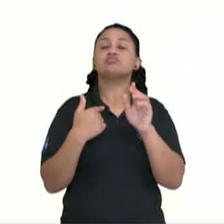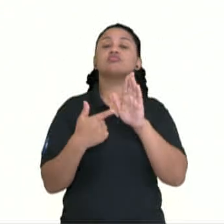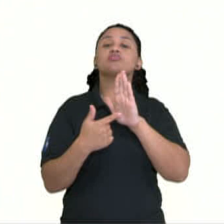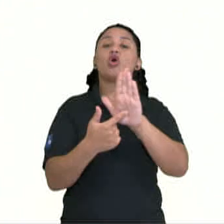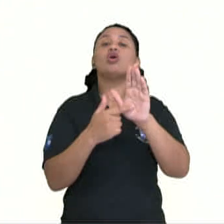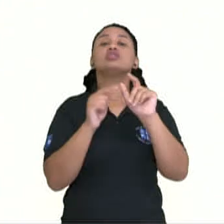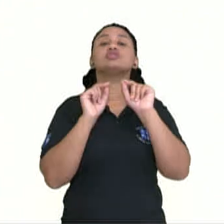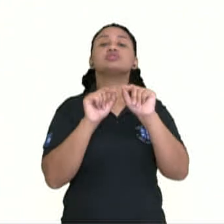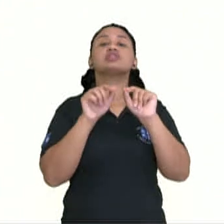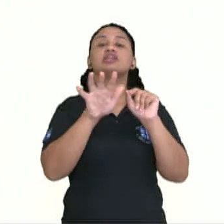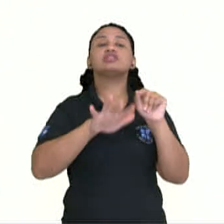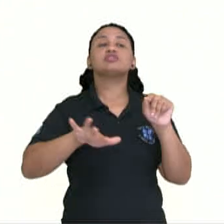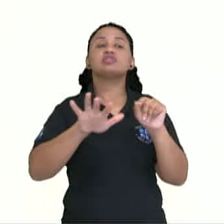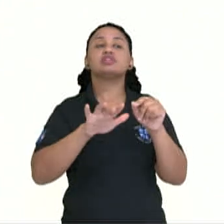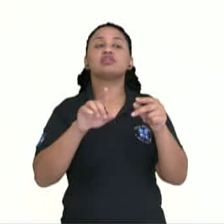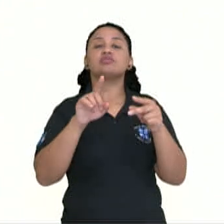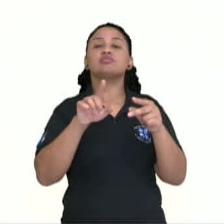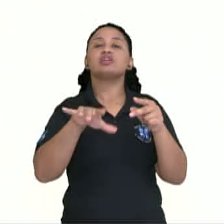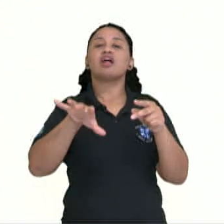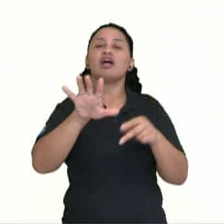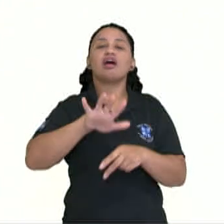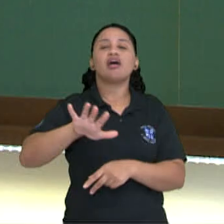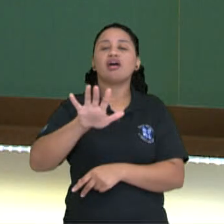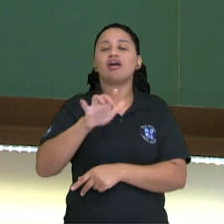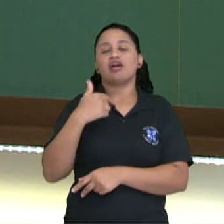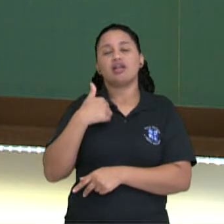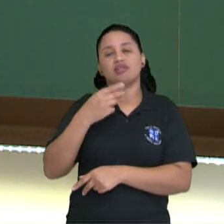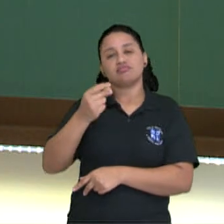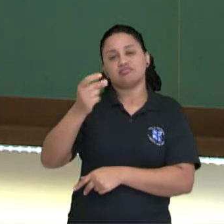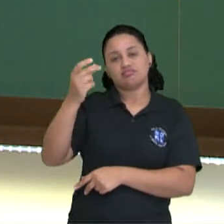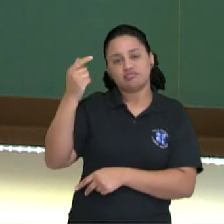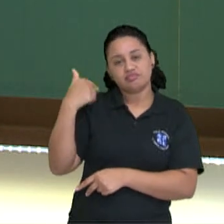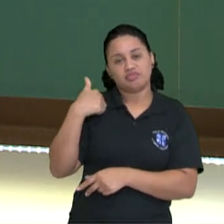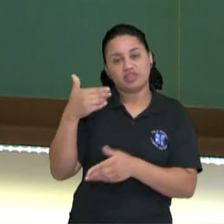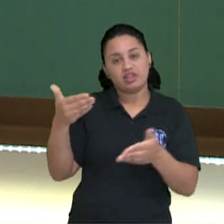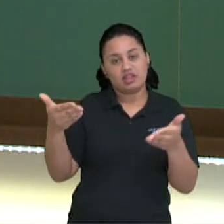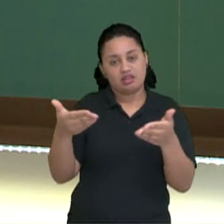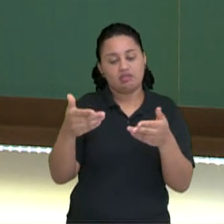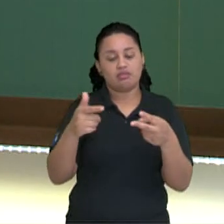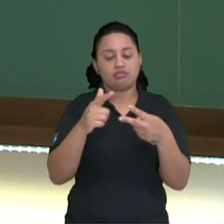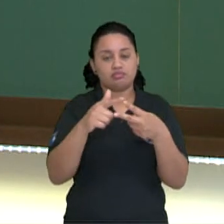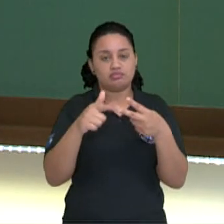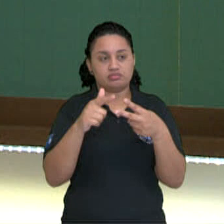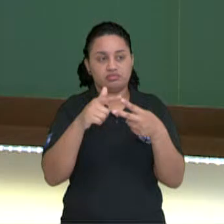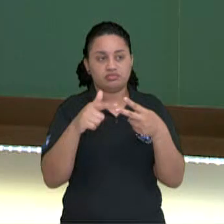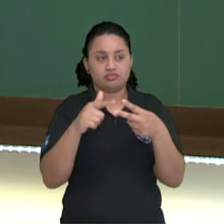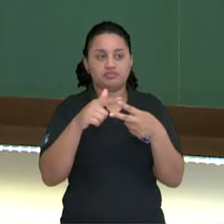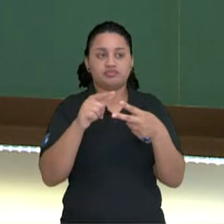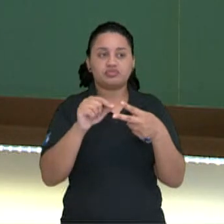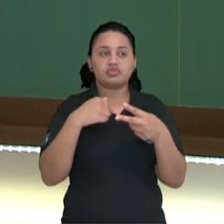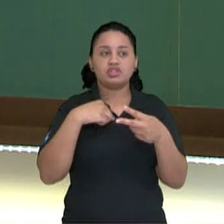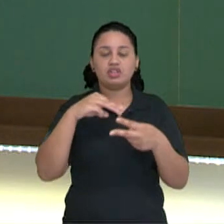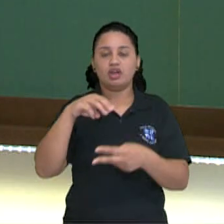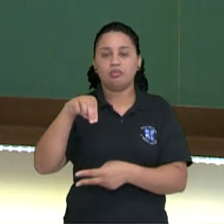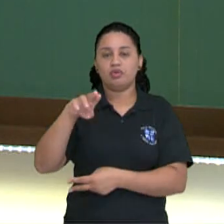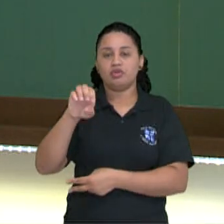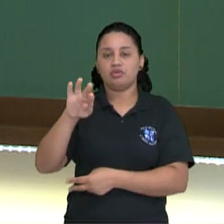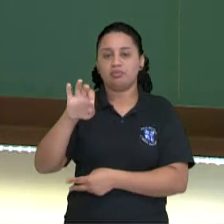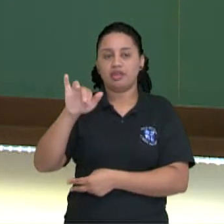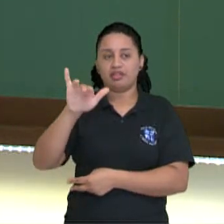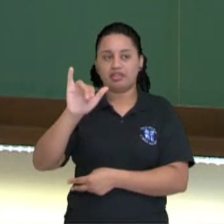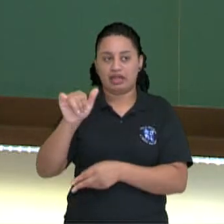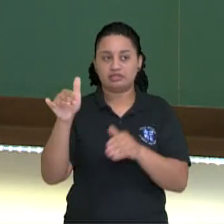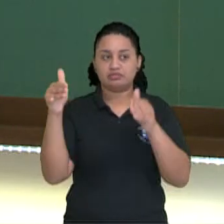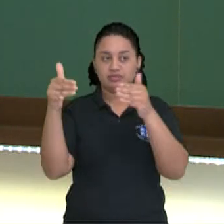descreve esse registro aqui do arcaísmo atualizado. Então, a gente tem monumentais exclusivos